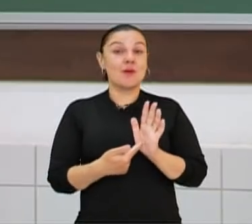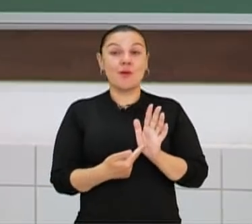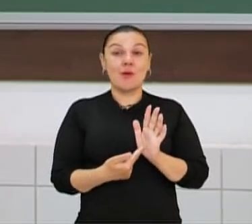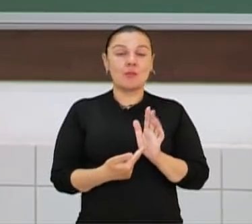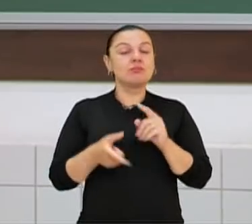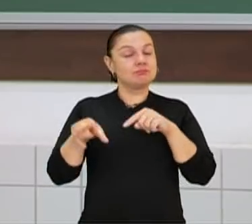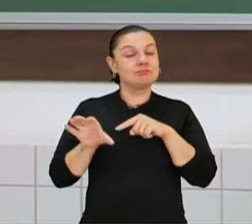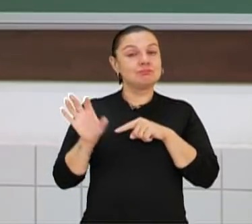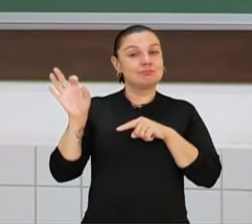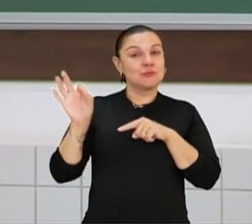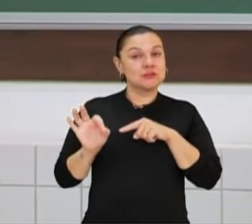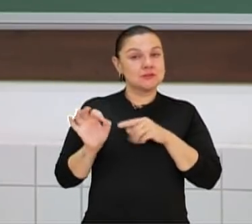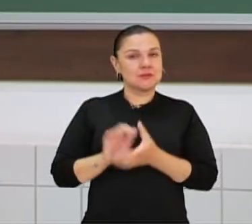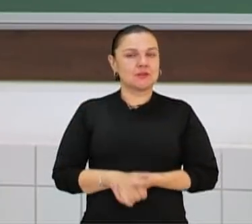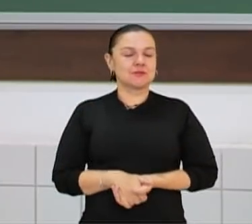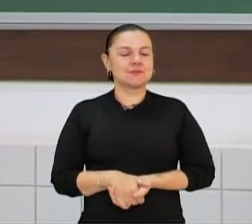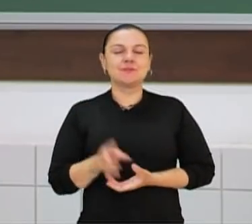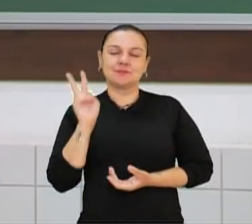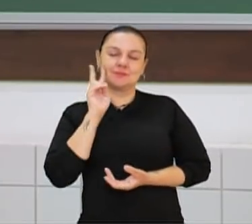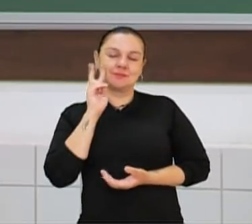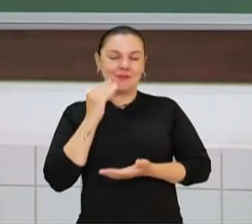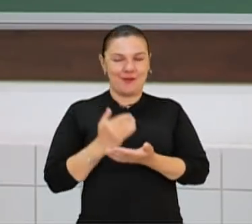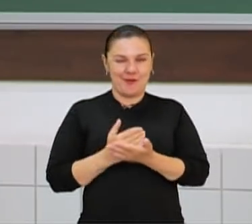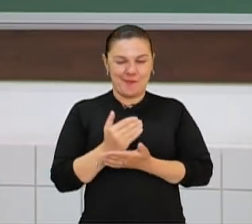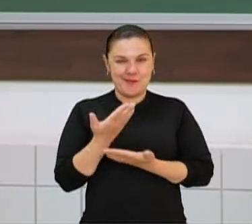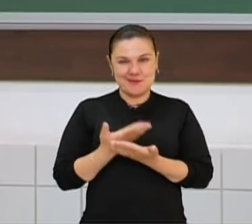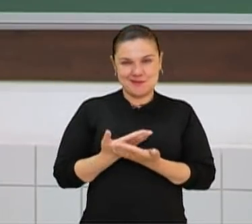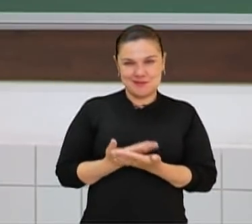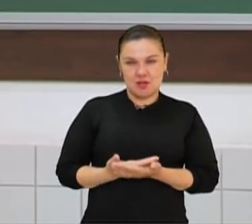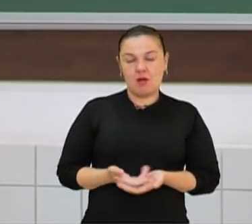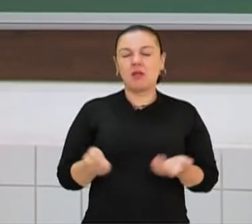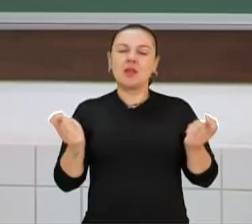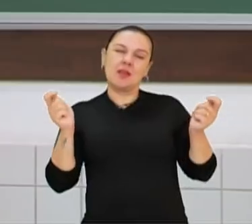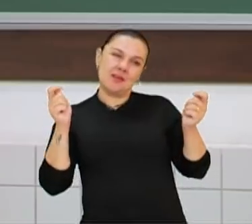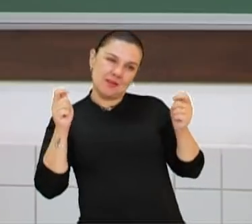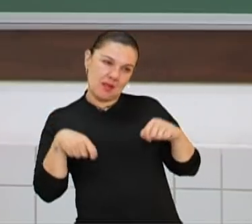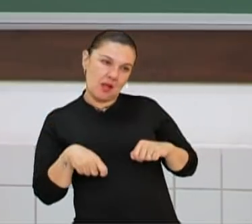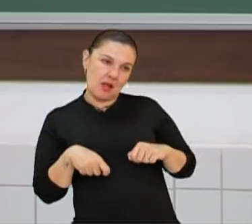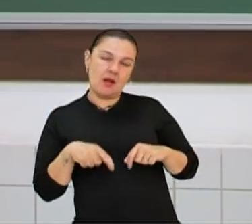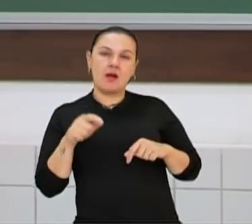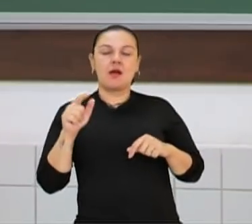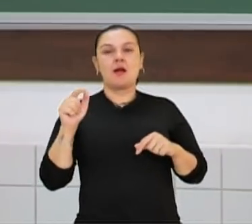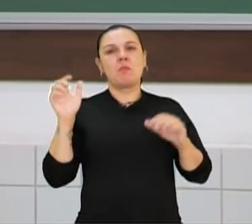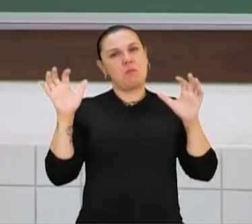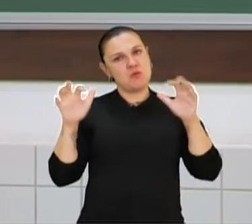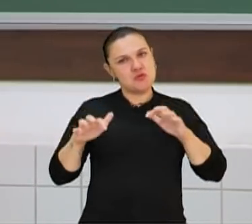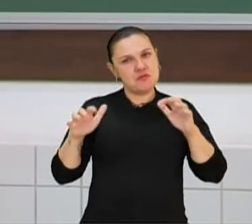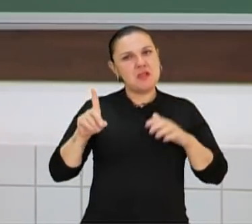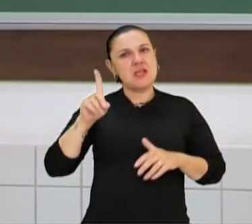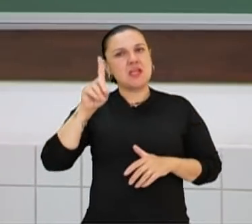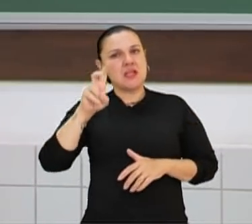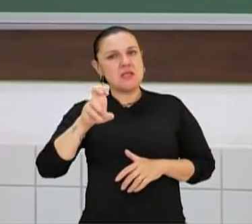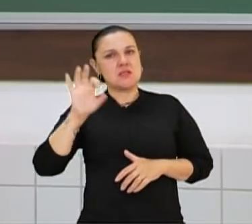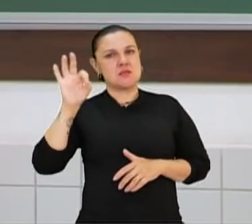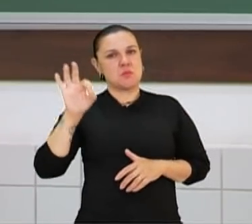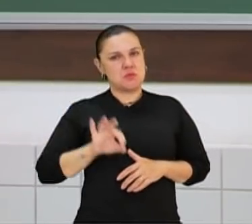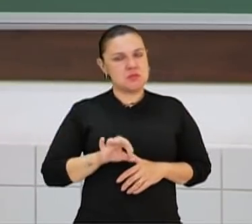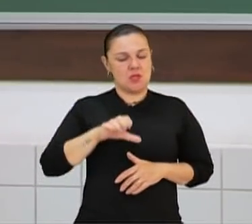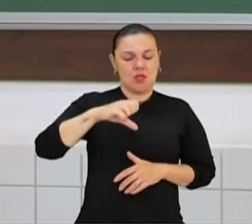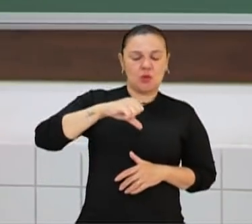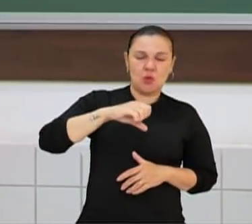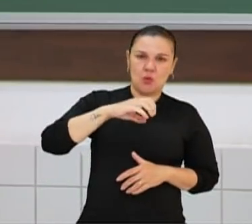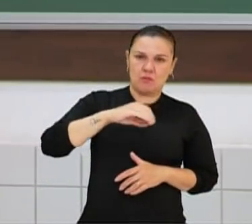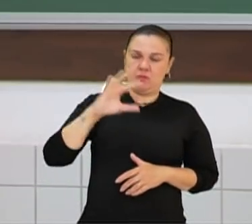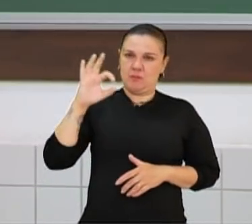uma porcentagem. Lembra que no início da aula eu falei a chance de chover? 15%,